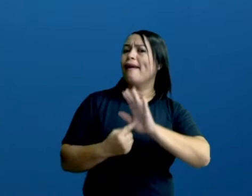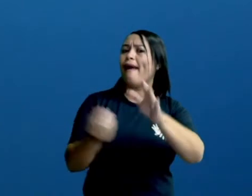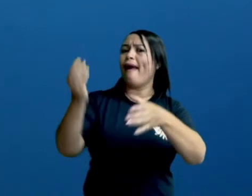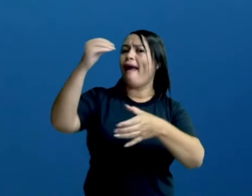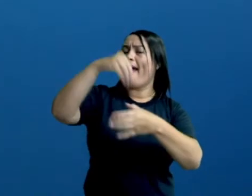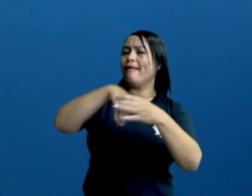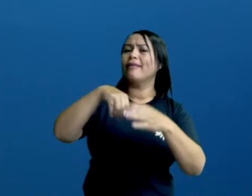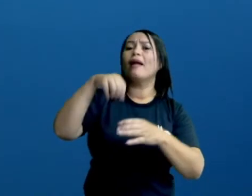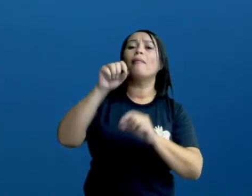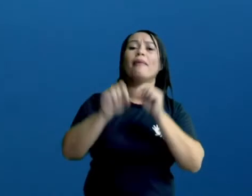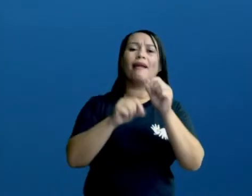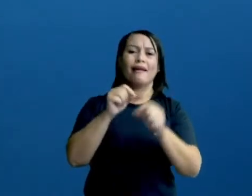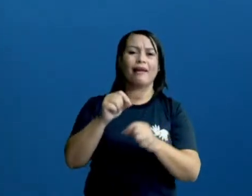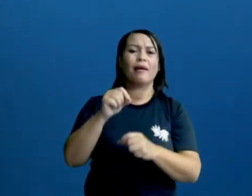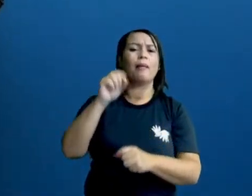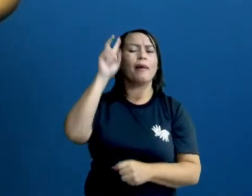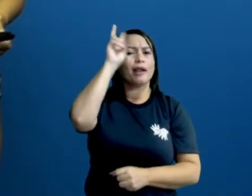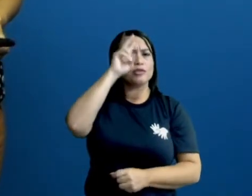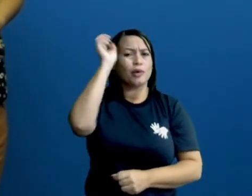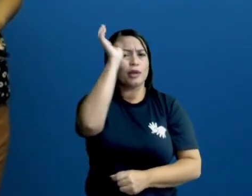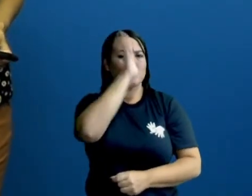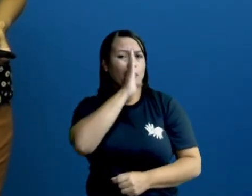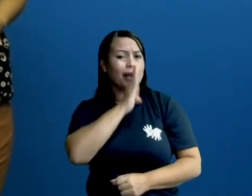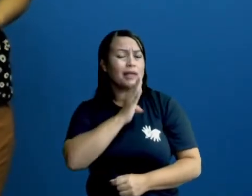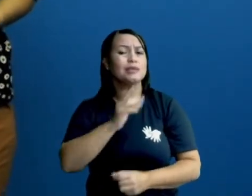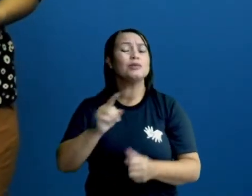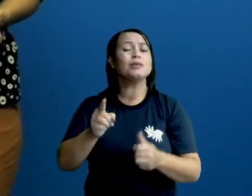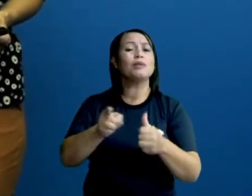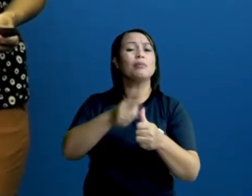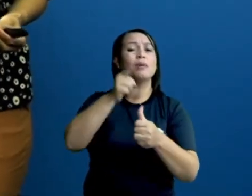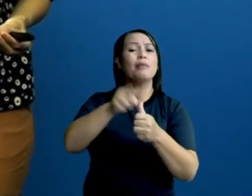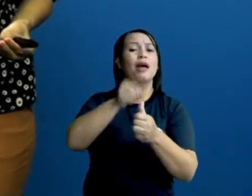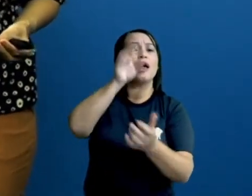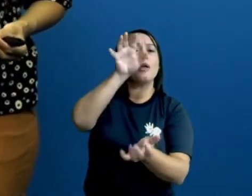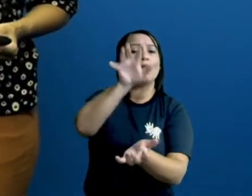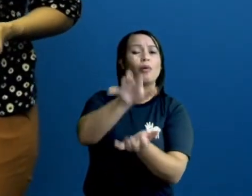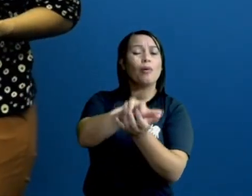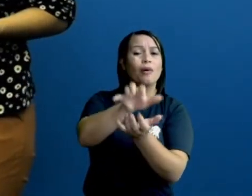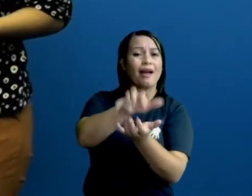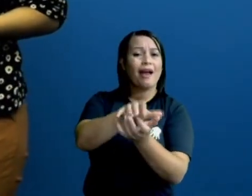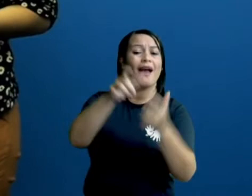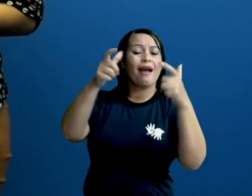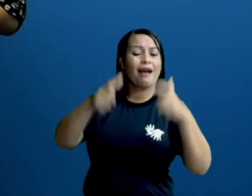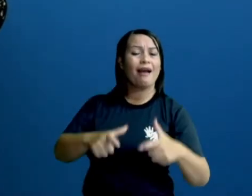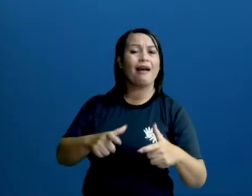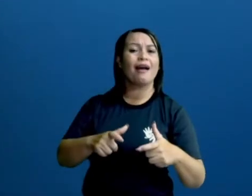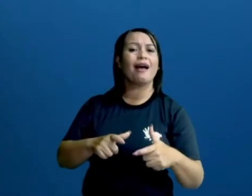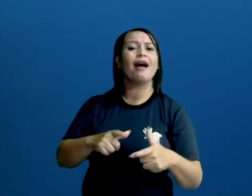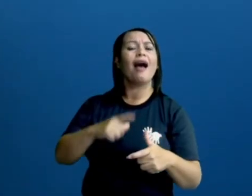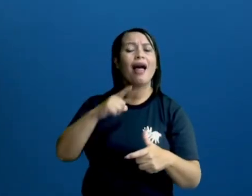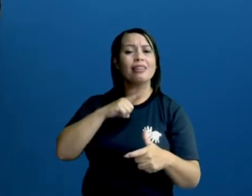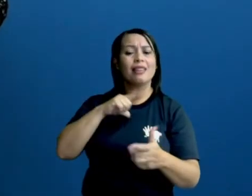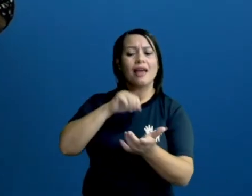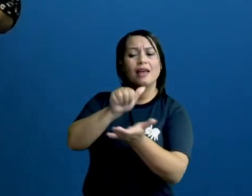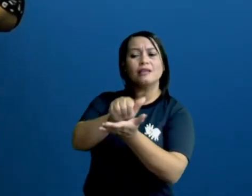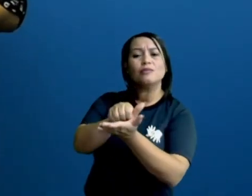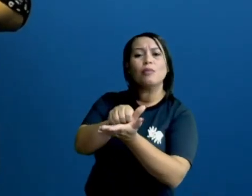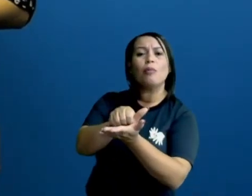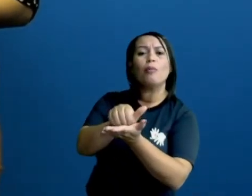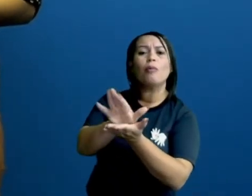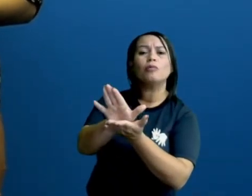Brasil, como o primeiro lugar em Pernambuco a se dar a